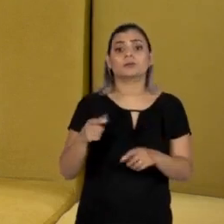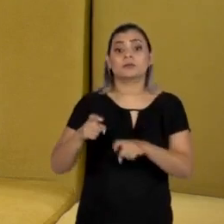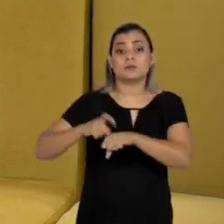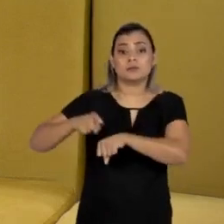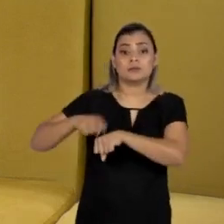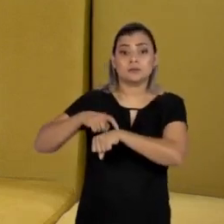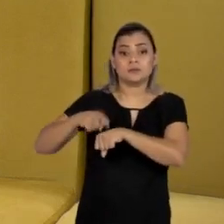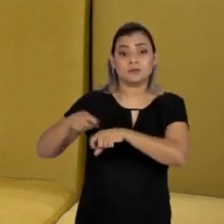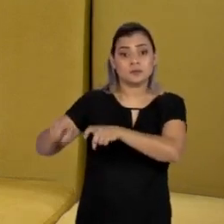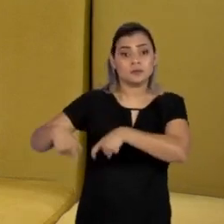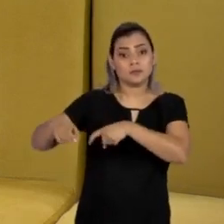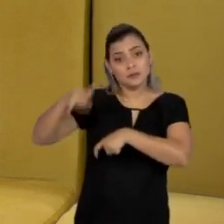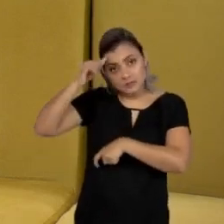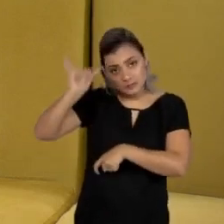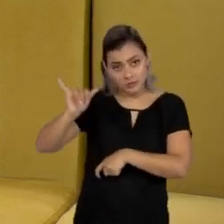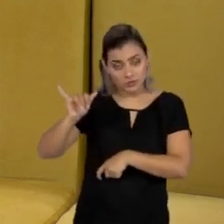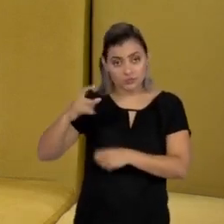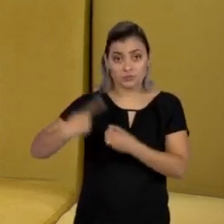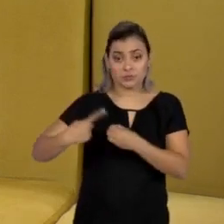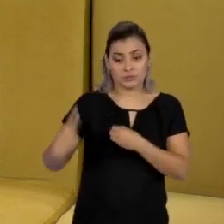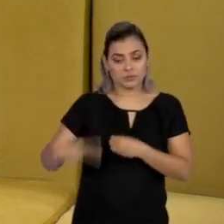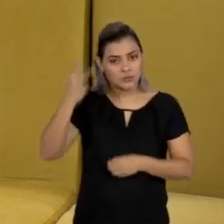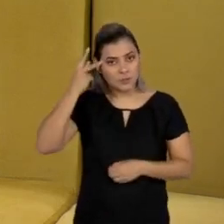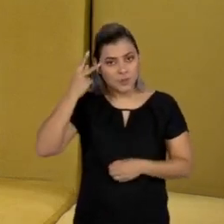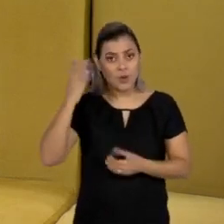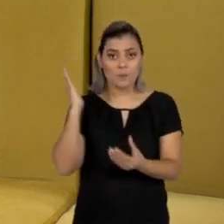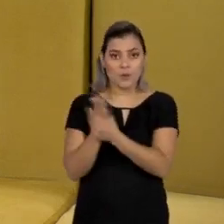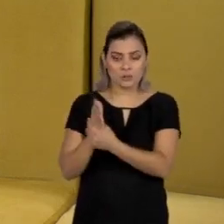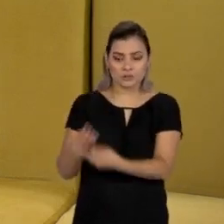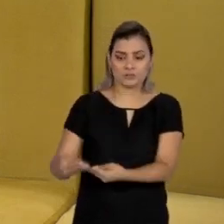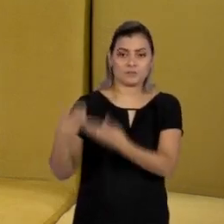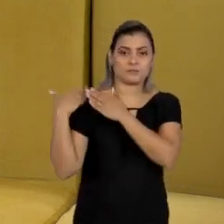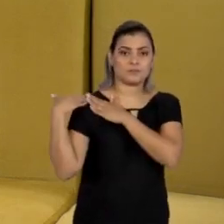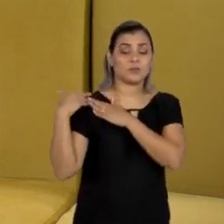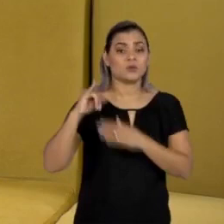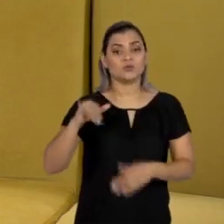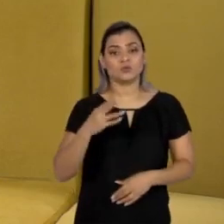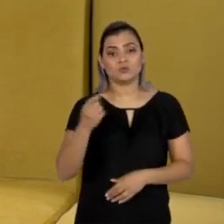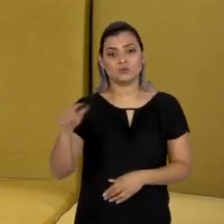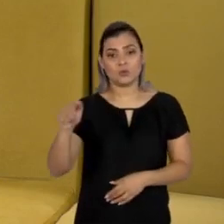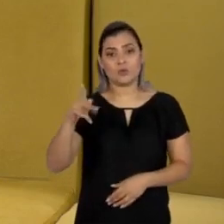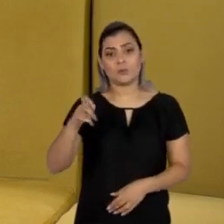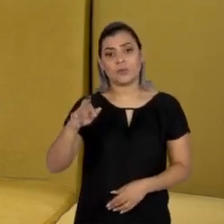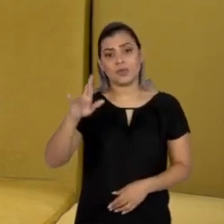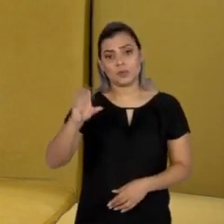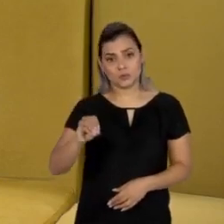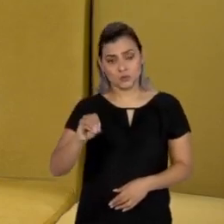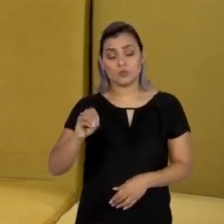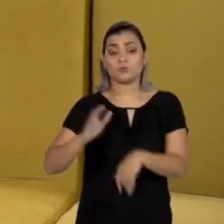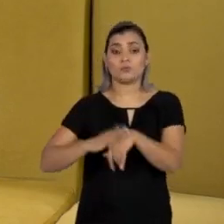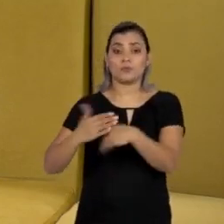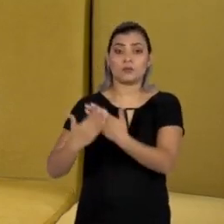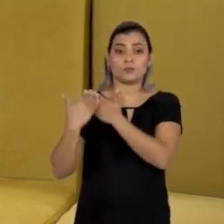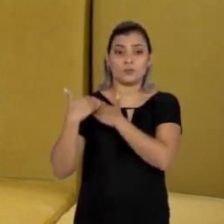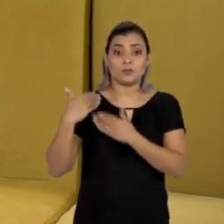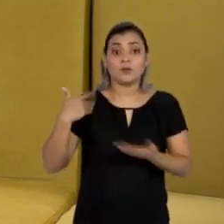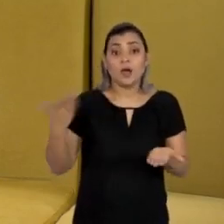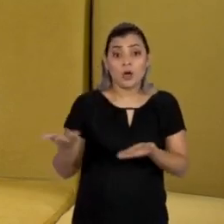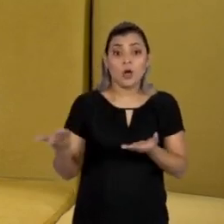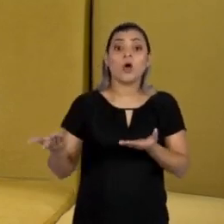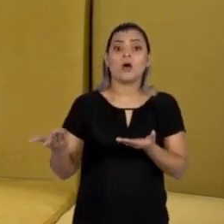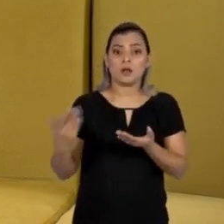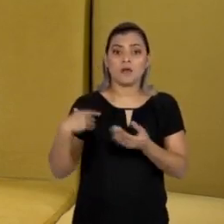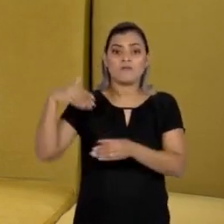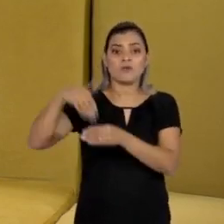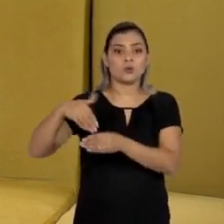em Atibaia, no interior paulista. O relator do processo, o desembargador João Pedro Gibran Neto, votou agora há pouco